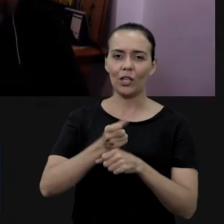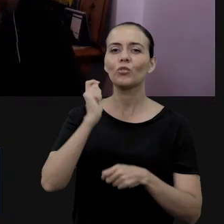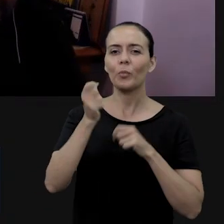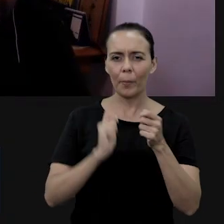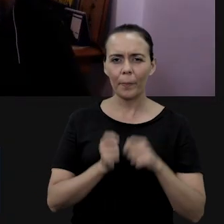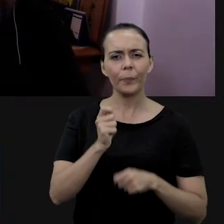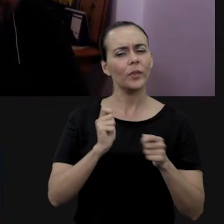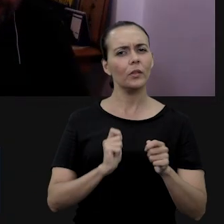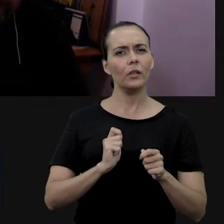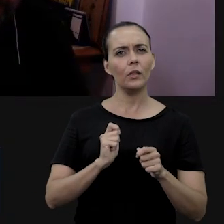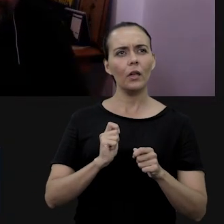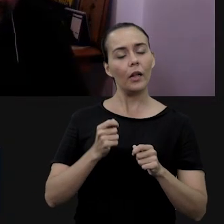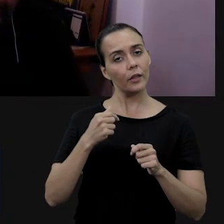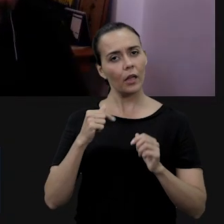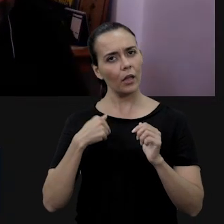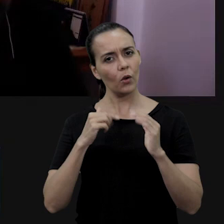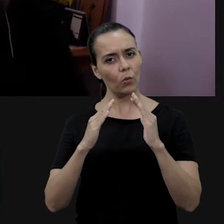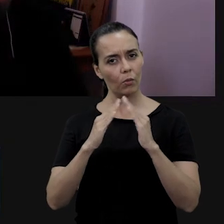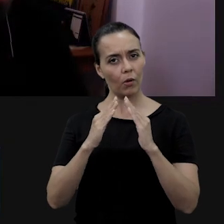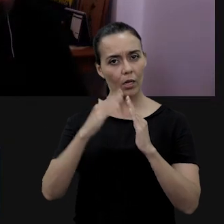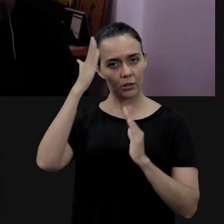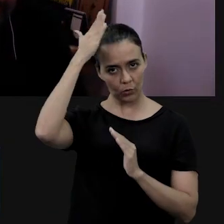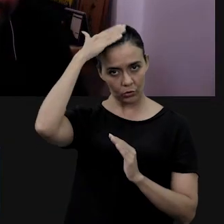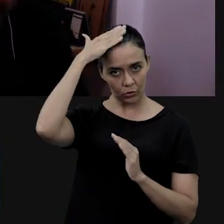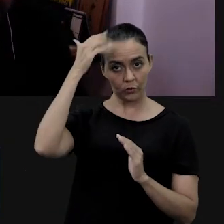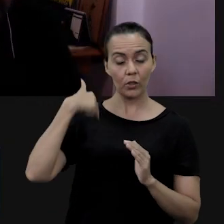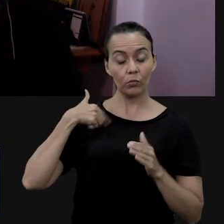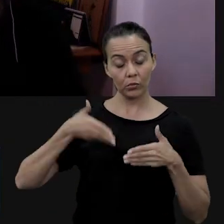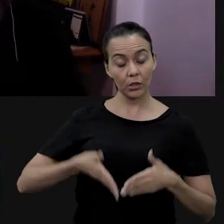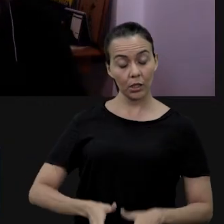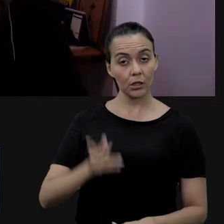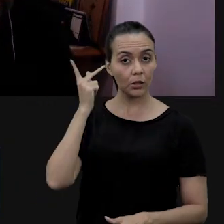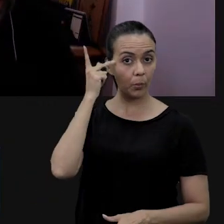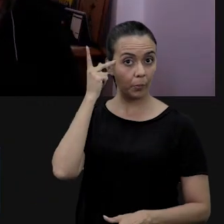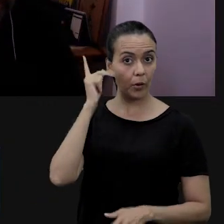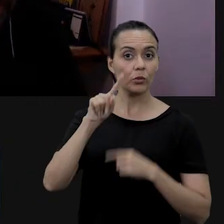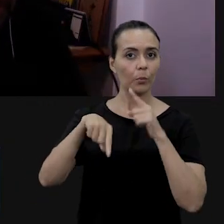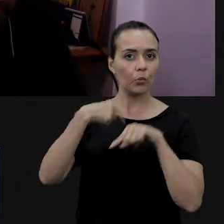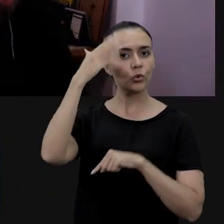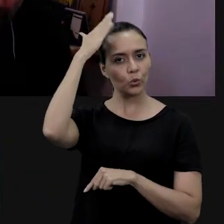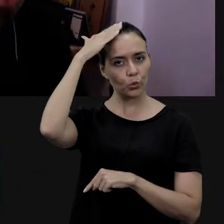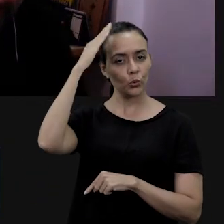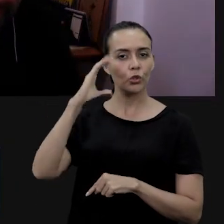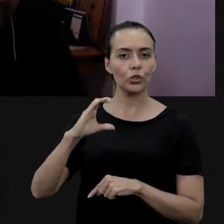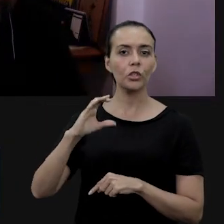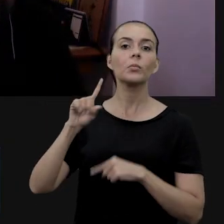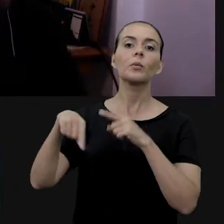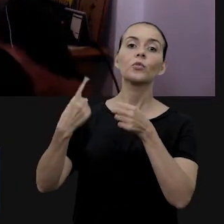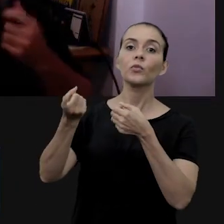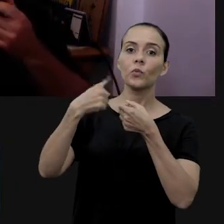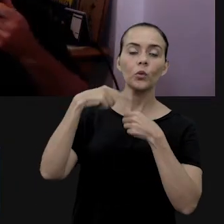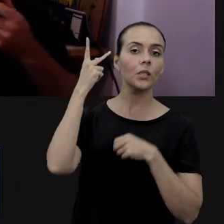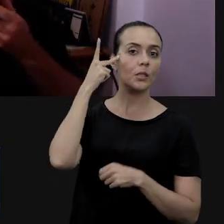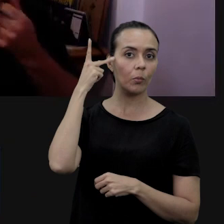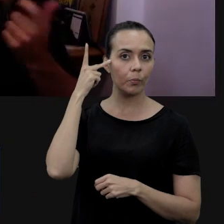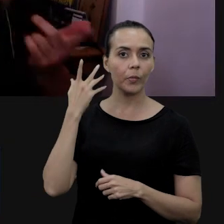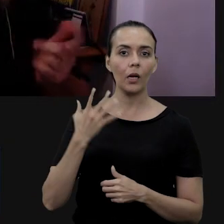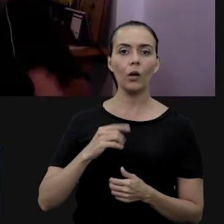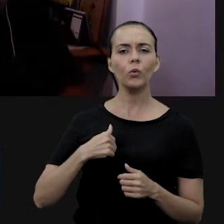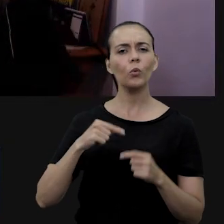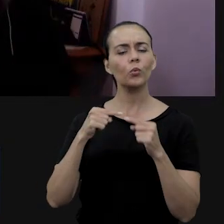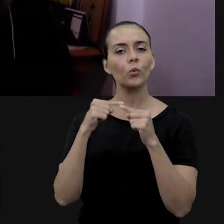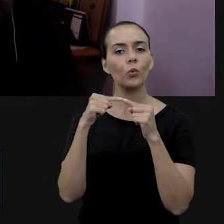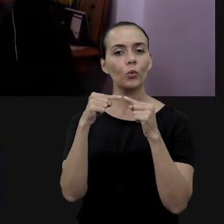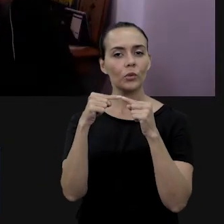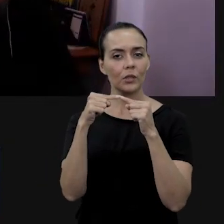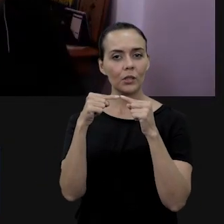Chegou um momento que eu morava nessa época em Curitiba. Eu nasci em São Paulo, fui para Curitiba, depois voltei para São Paulo e tive